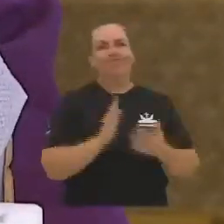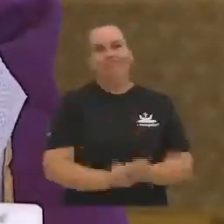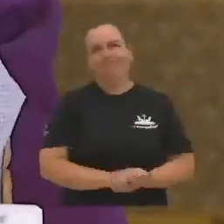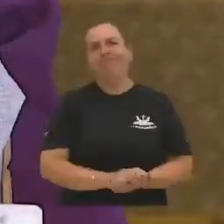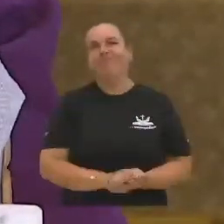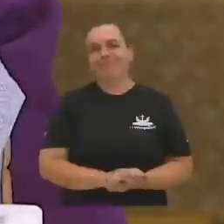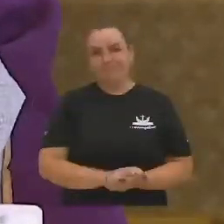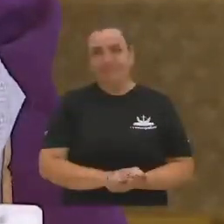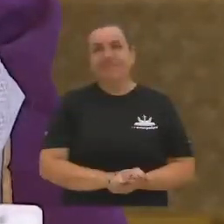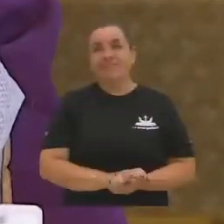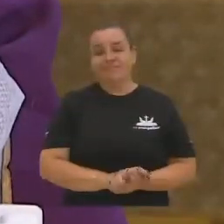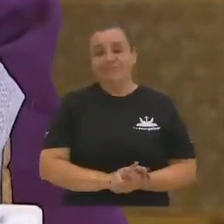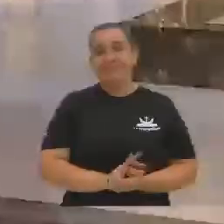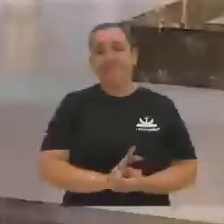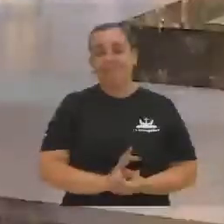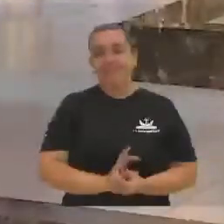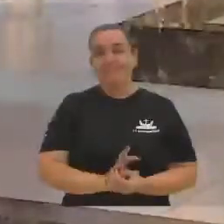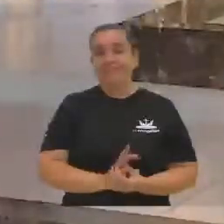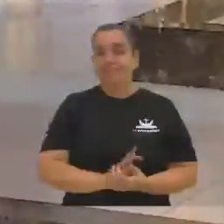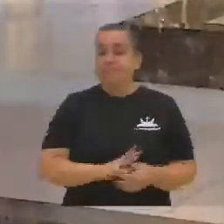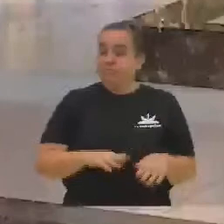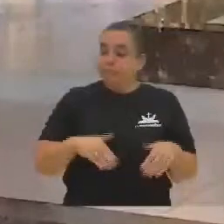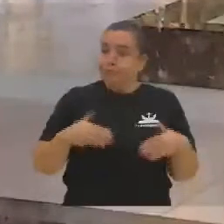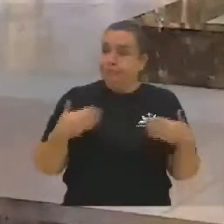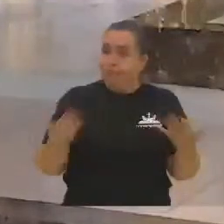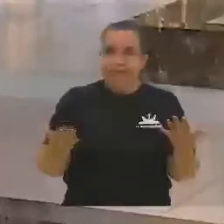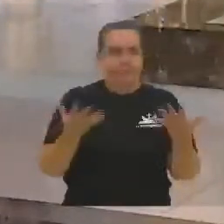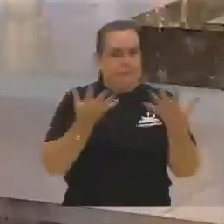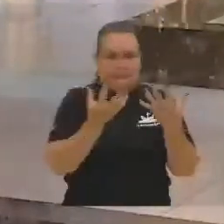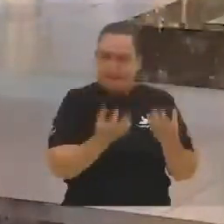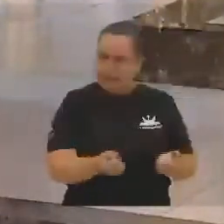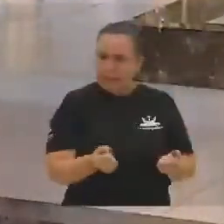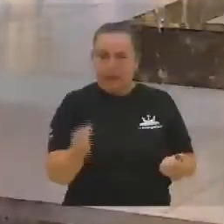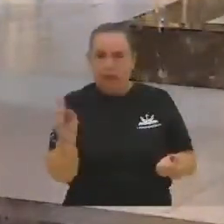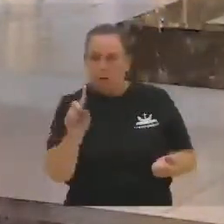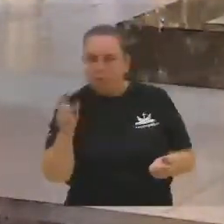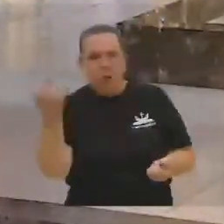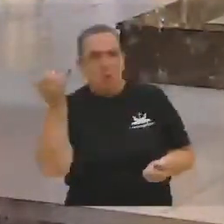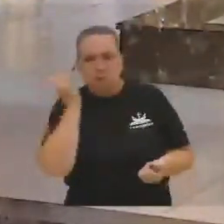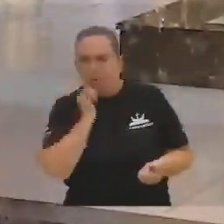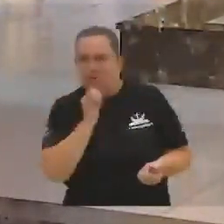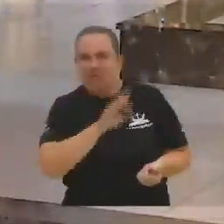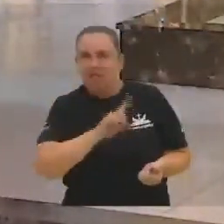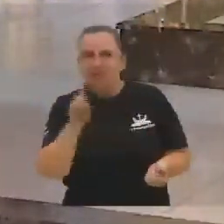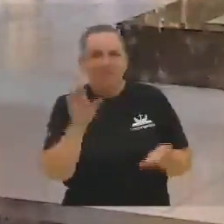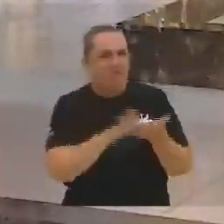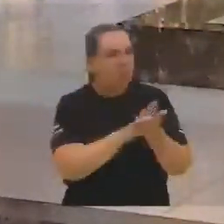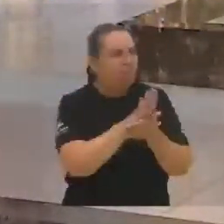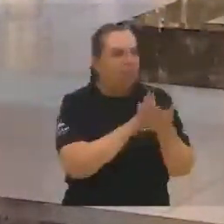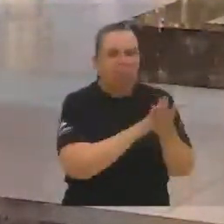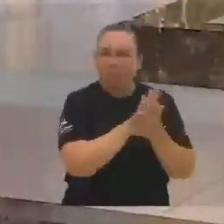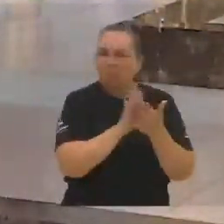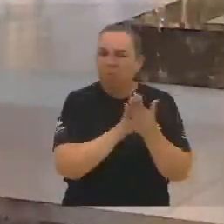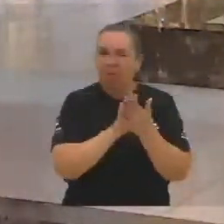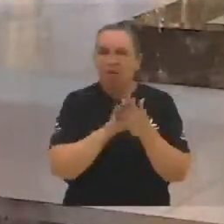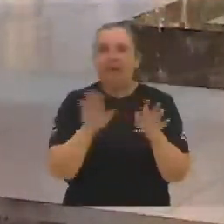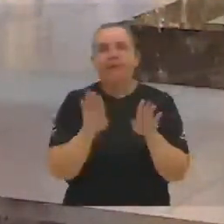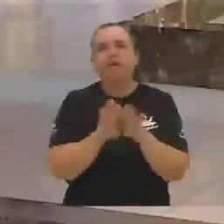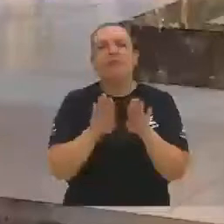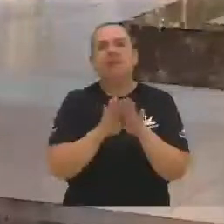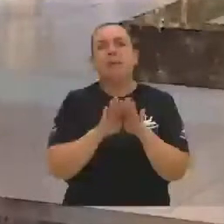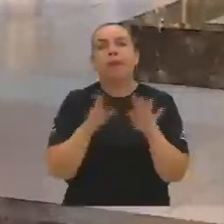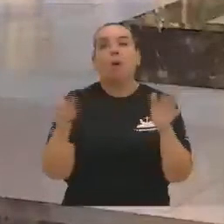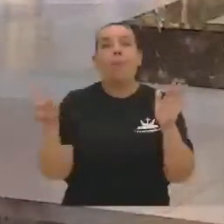mesma coisa. Ou seja, não aceitaram nenhum dos profetas de Deus e não aceitaram